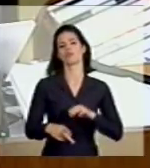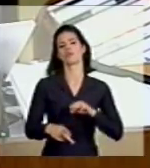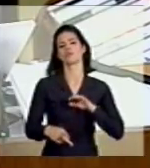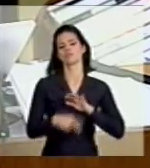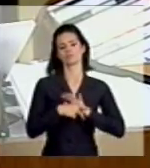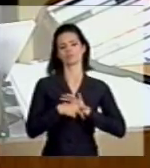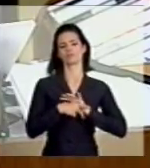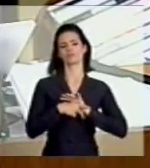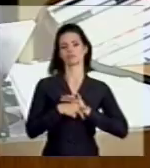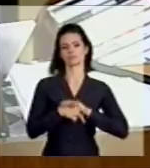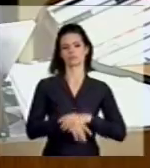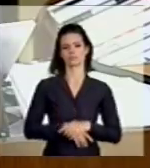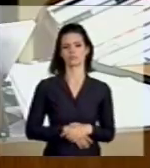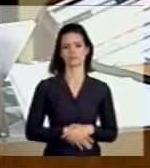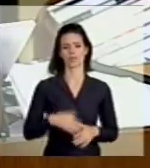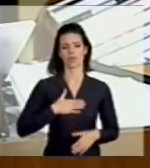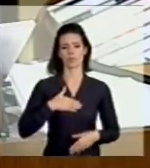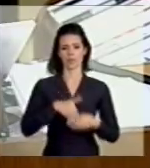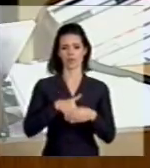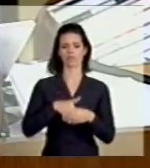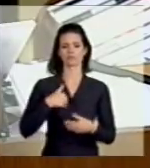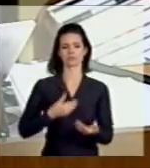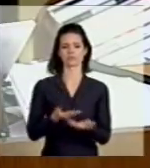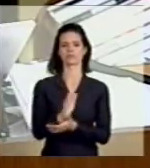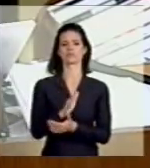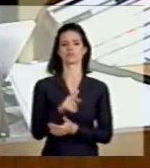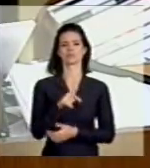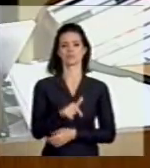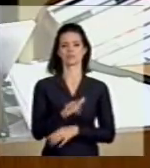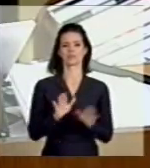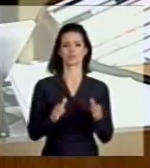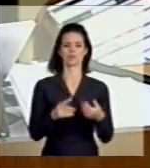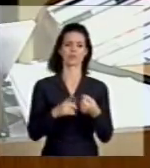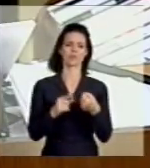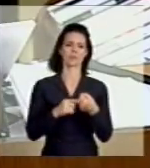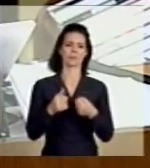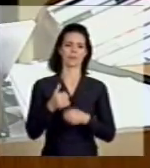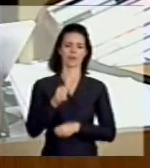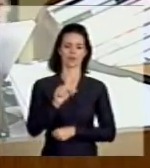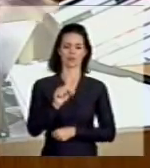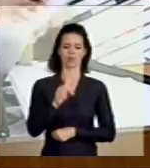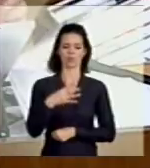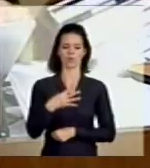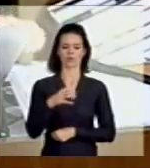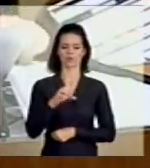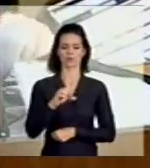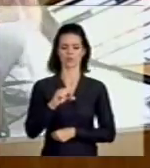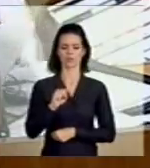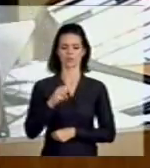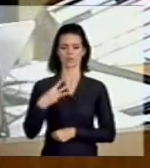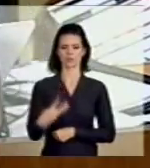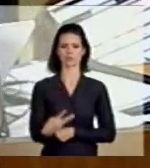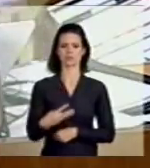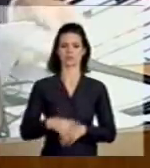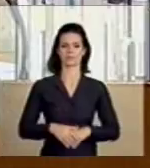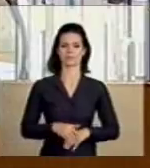ajuste. Nesses termos, pelo meu voto, homologo o acordo com o fulcro no artigo 487.3 do Código de Processo Civil. É assim que me